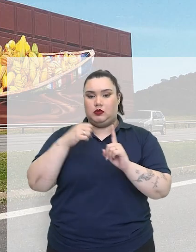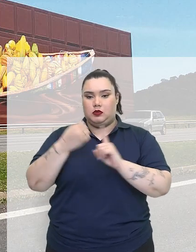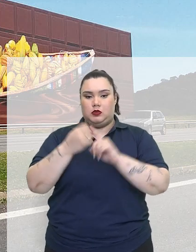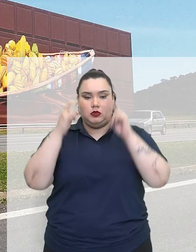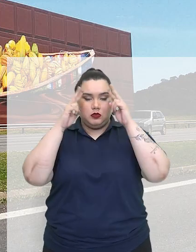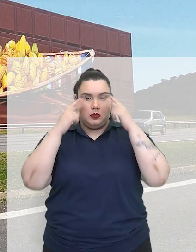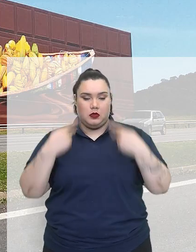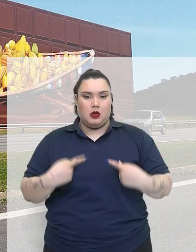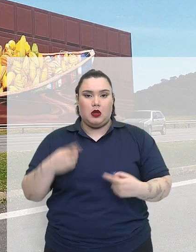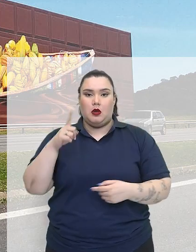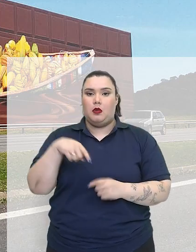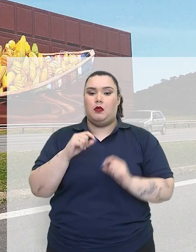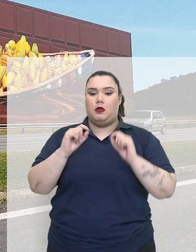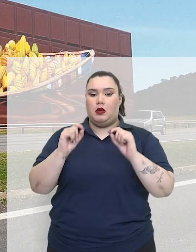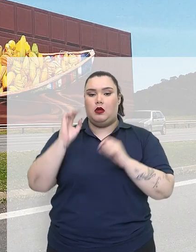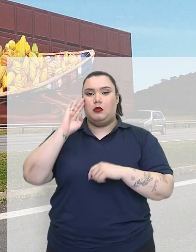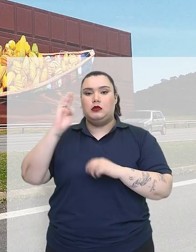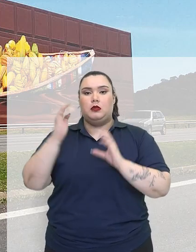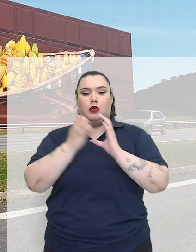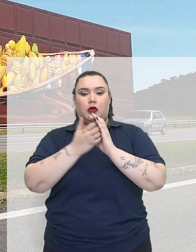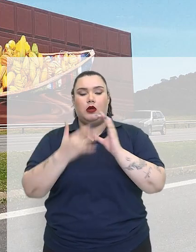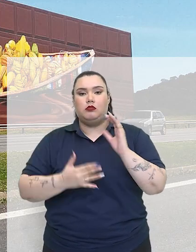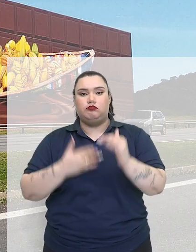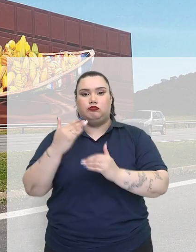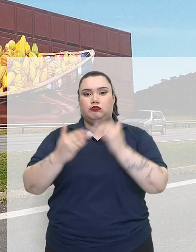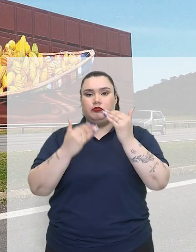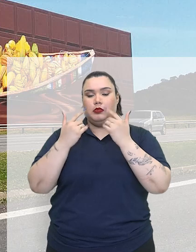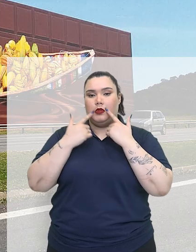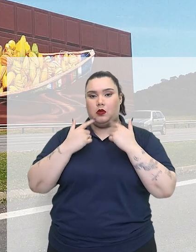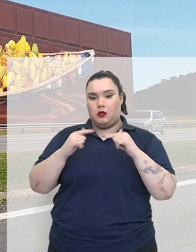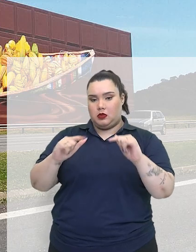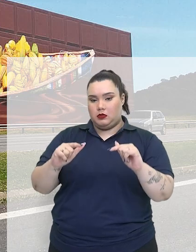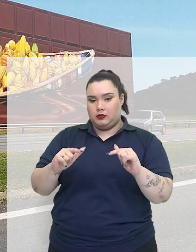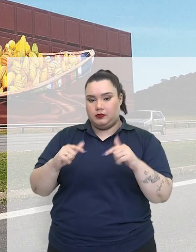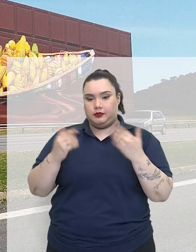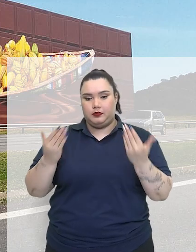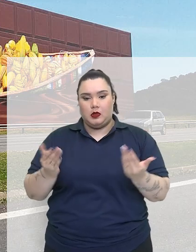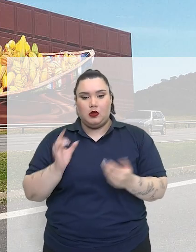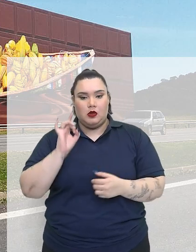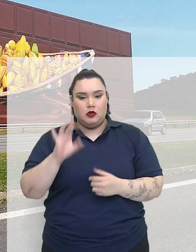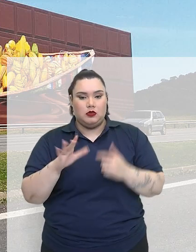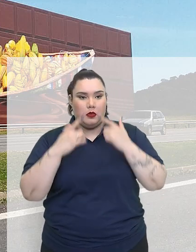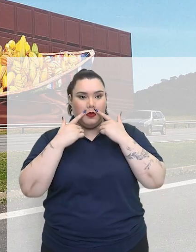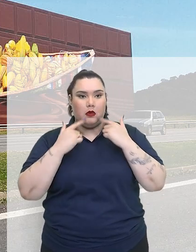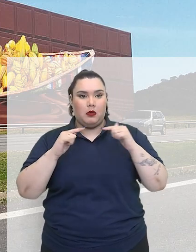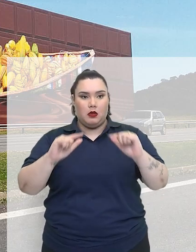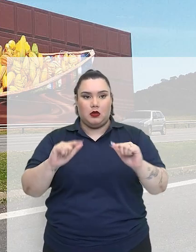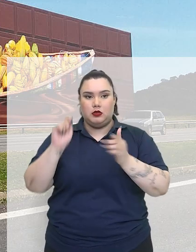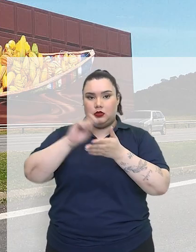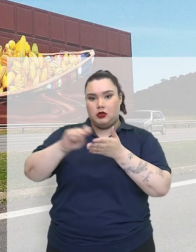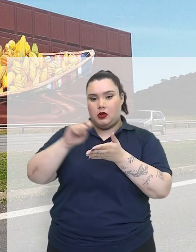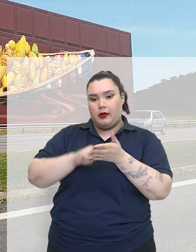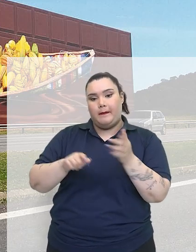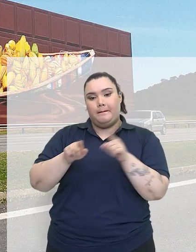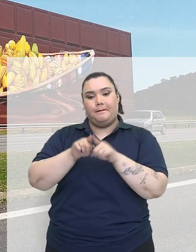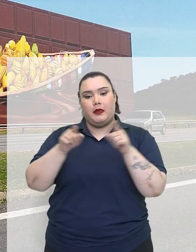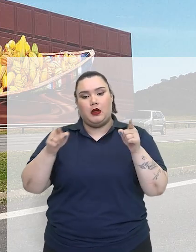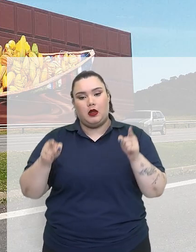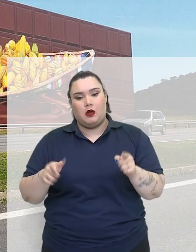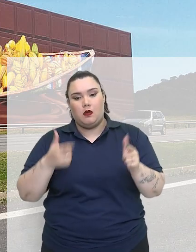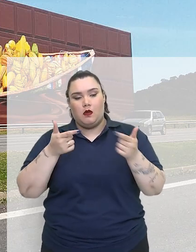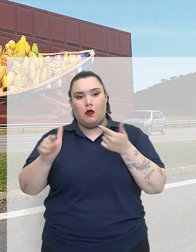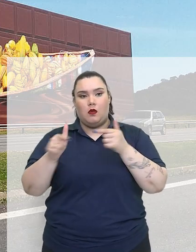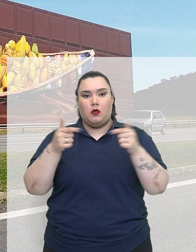seres humanos é o desenvolvimento da linguagem. Então, não só a linguagem escrita, mas